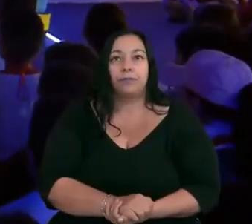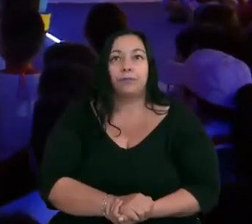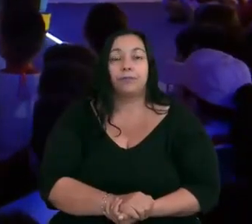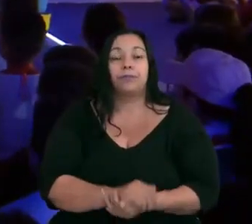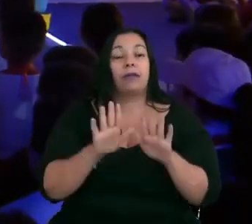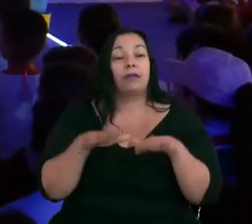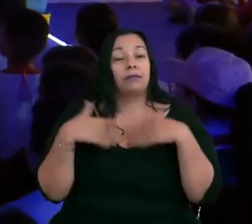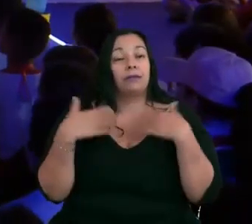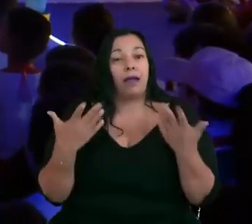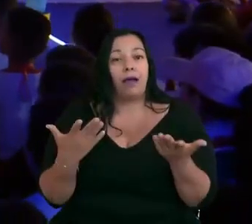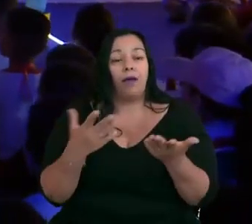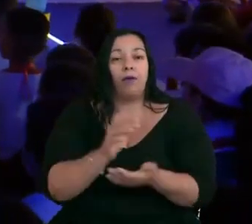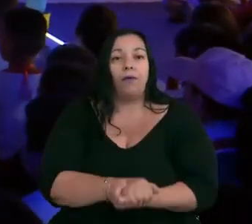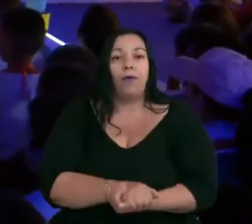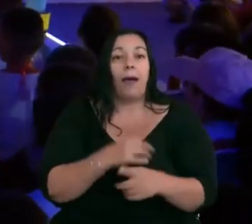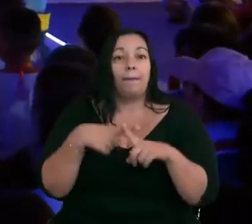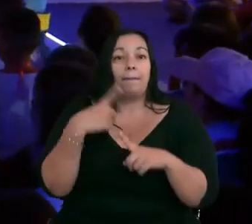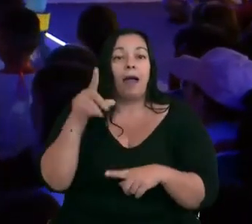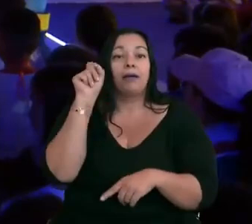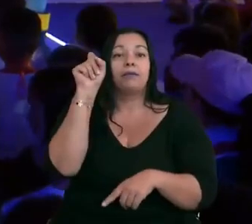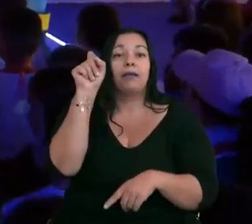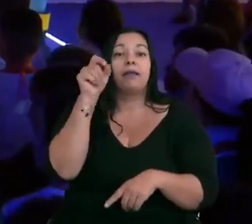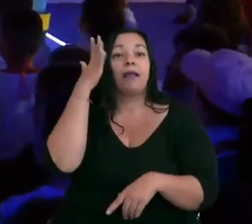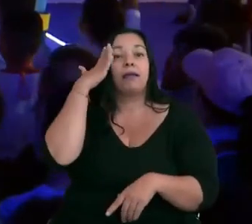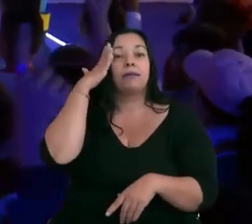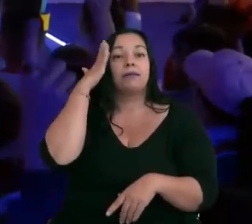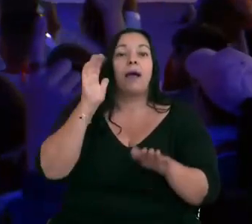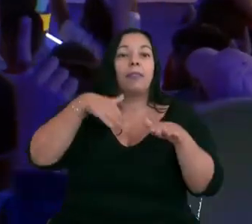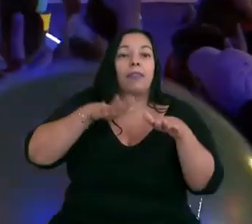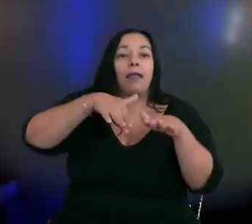Então, mas quem sabe nadar aqui?